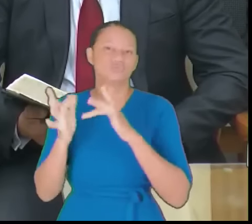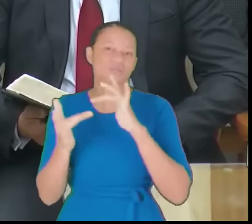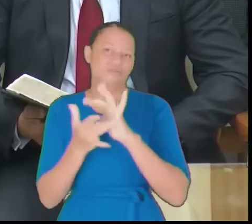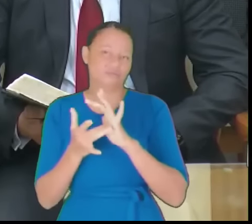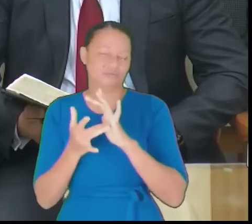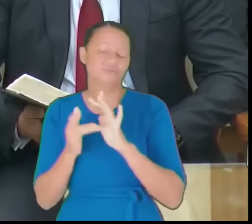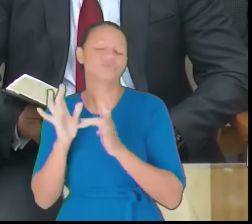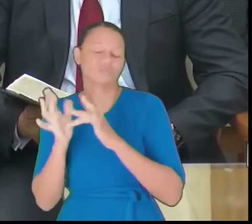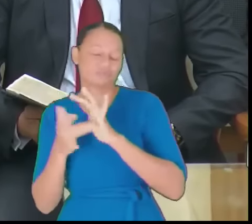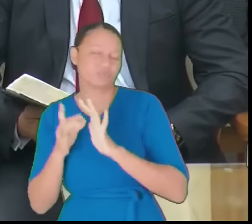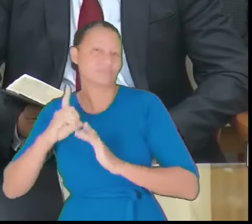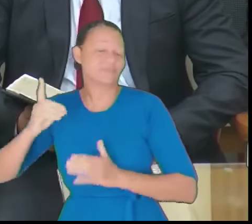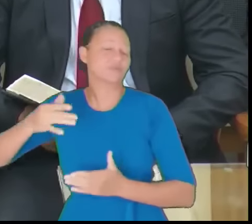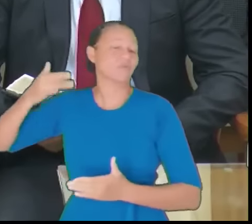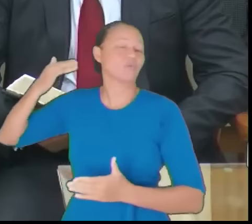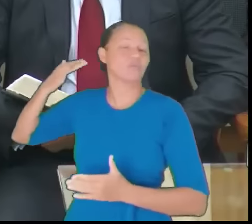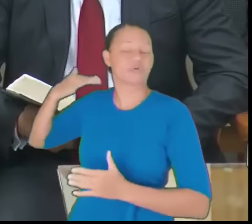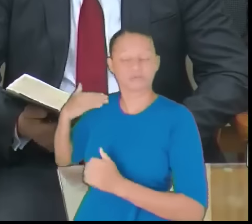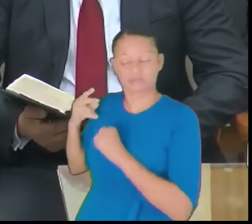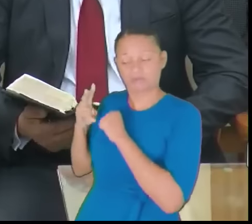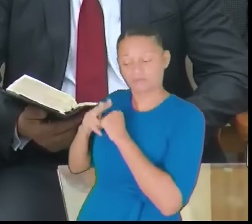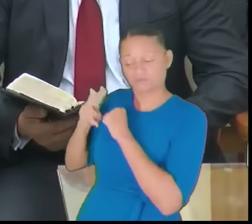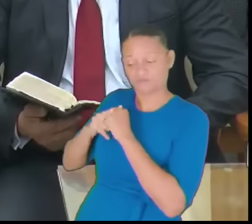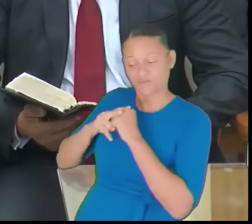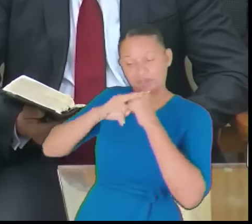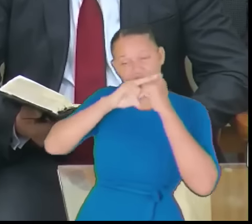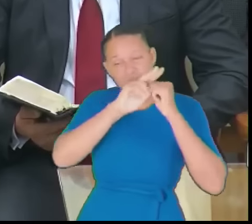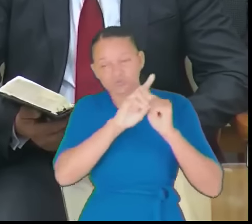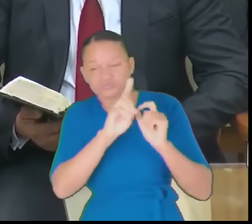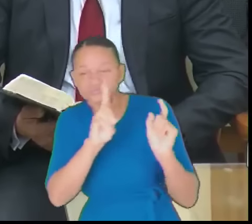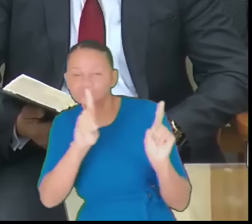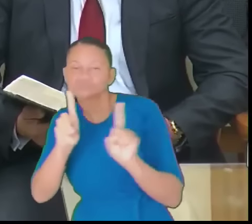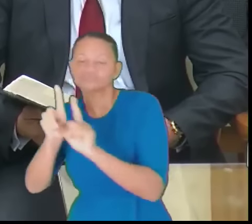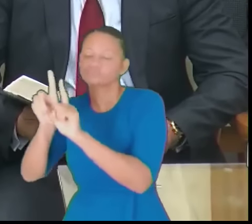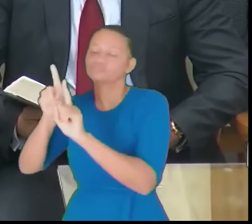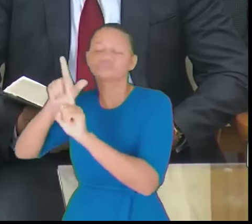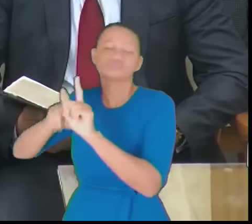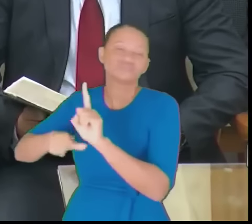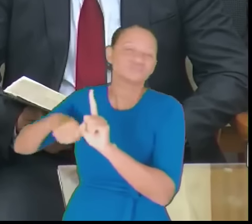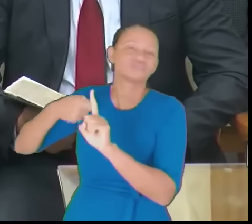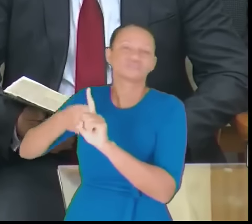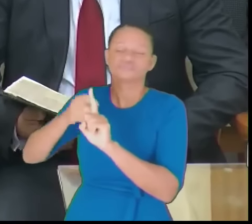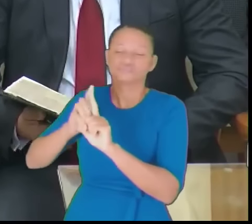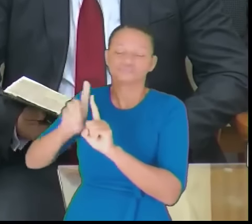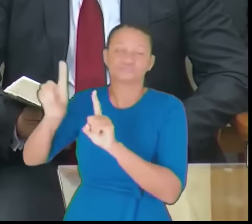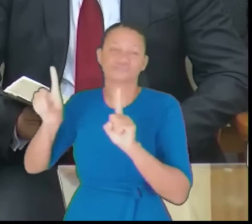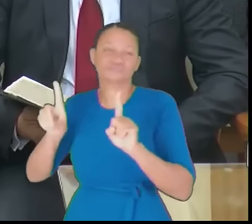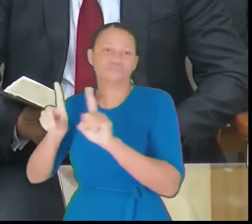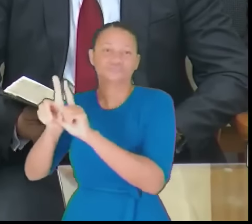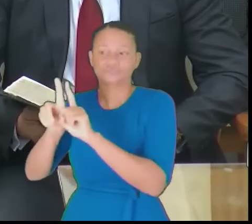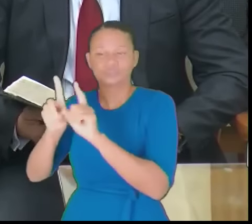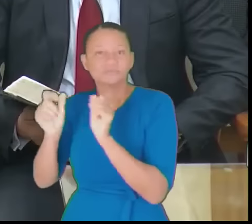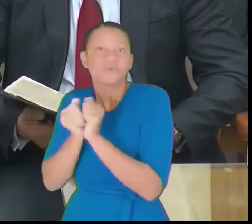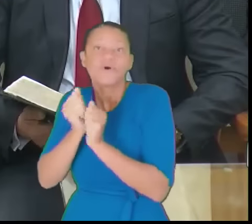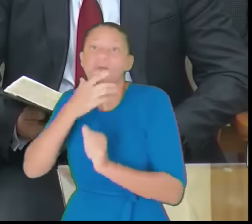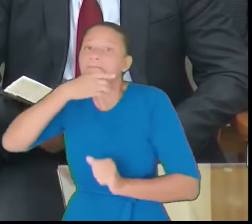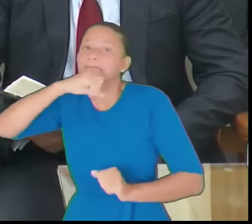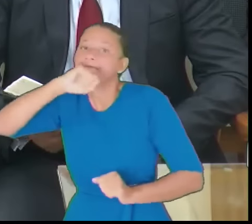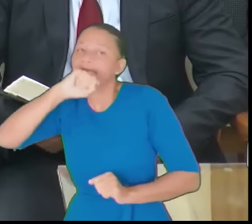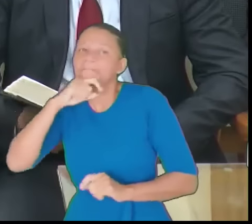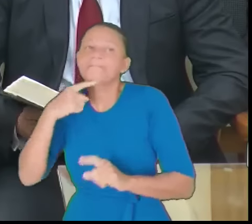no princípio era o verbo estava com Deus e o verbo... Era Deus. Era Deus. O Jesus estava com o Pai. Por